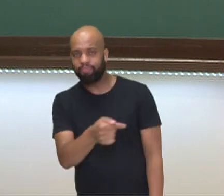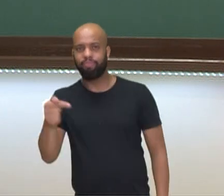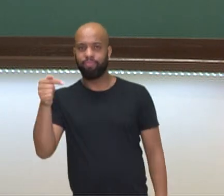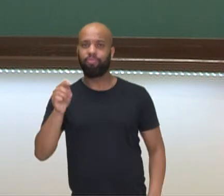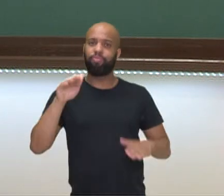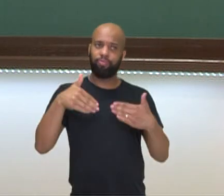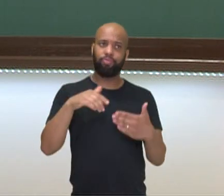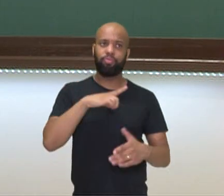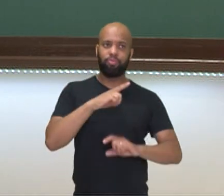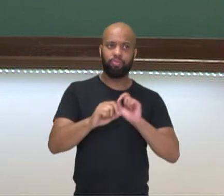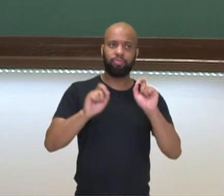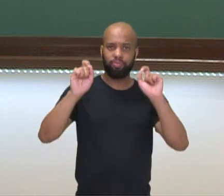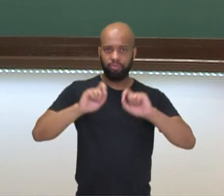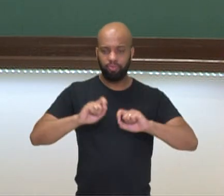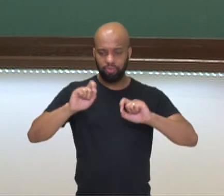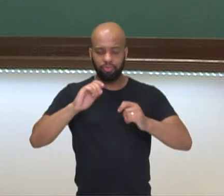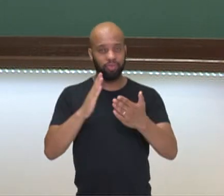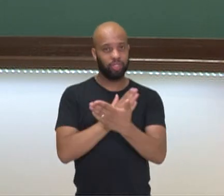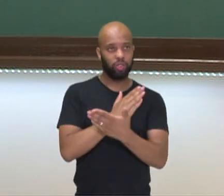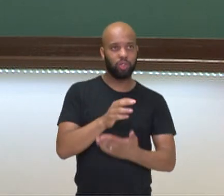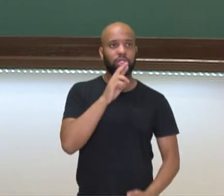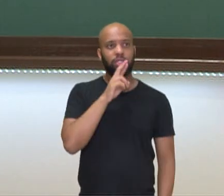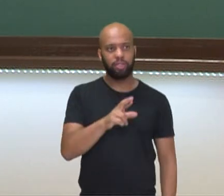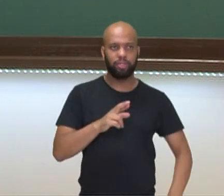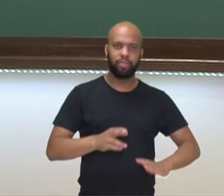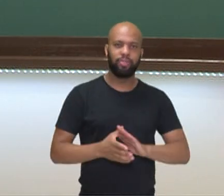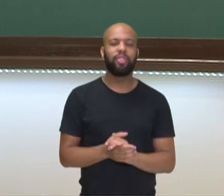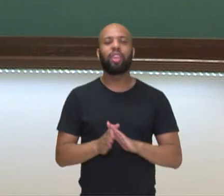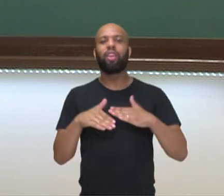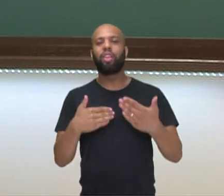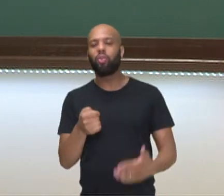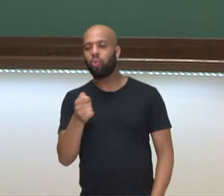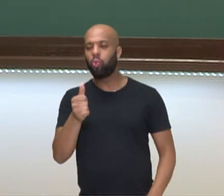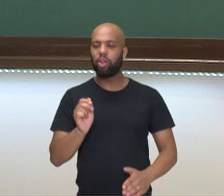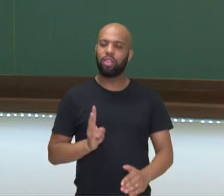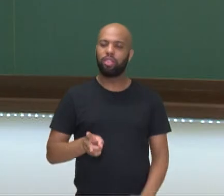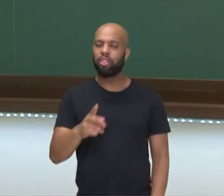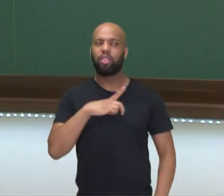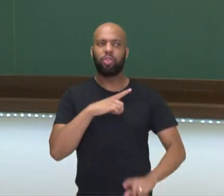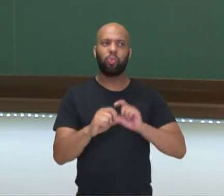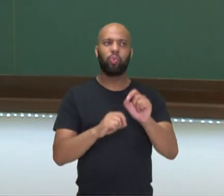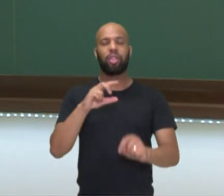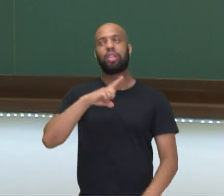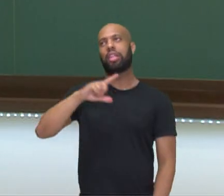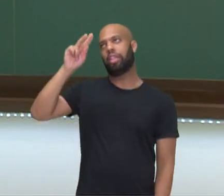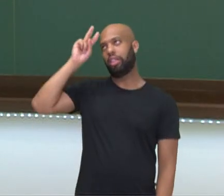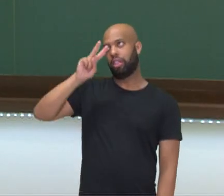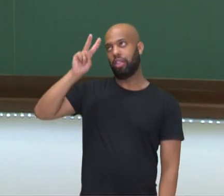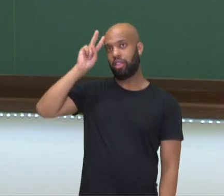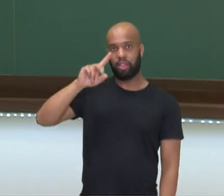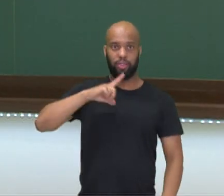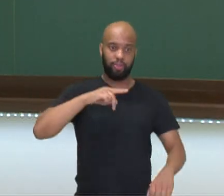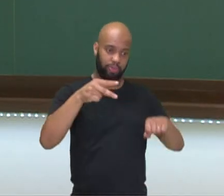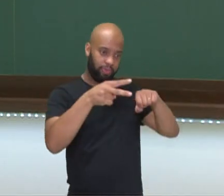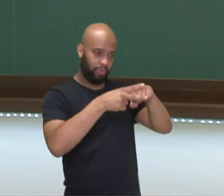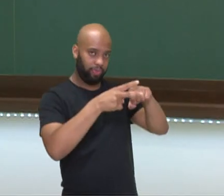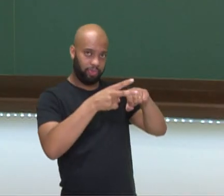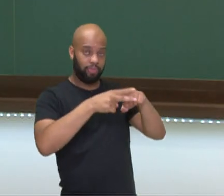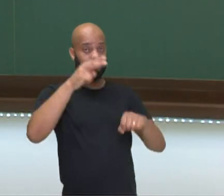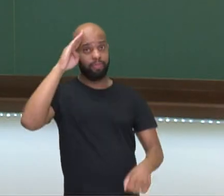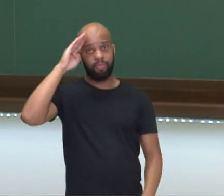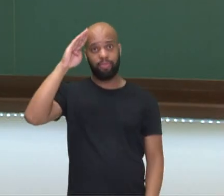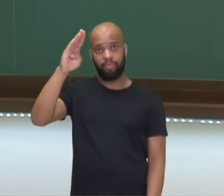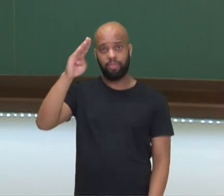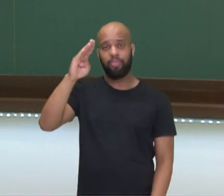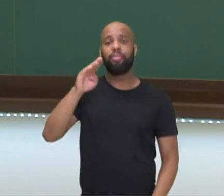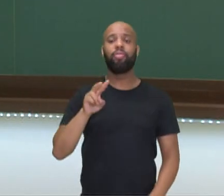a gente pode ter possíveis respostas. Geralmente, isso nós temos que sempre lembrar. O verbo